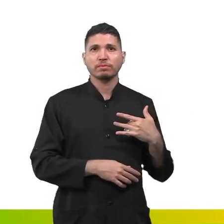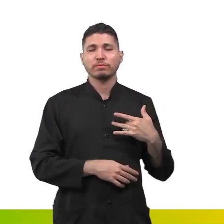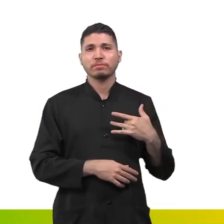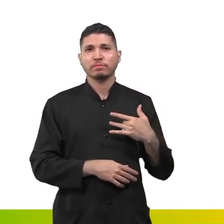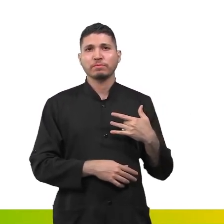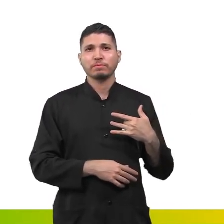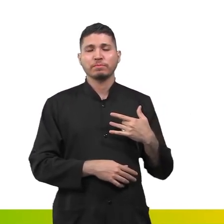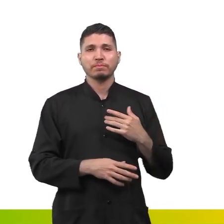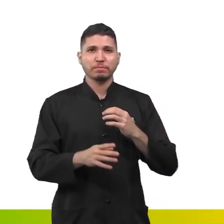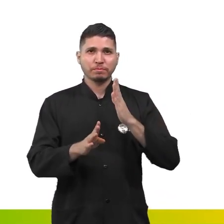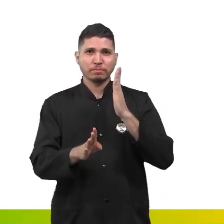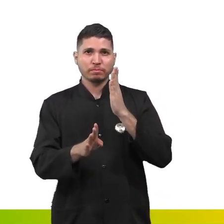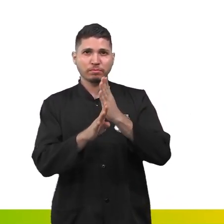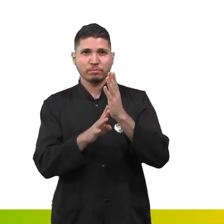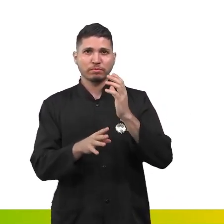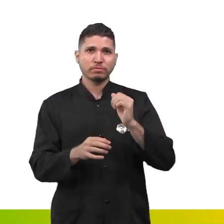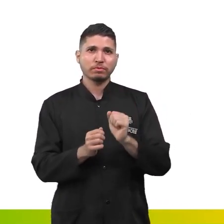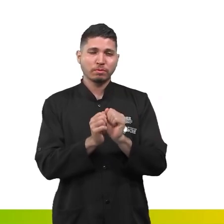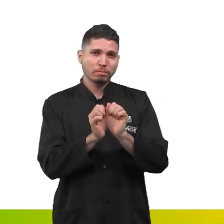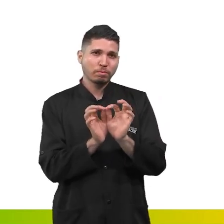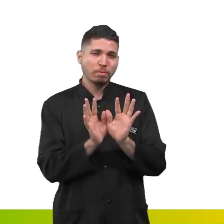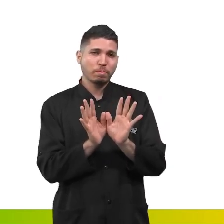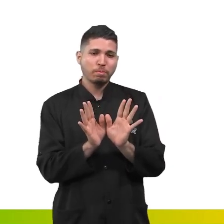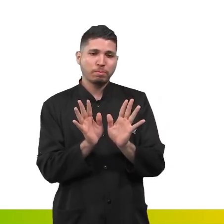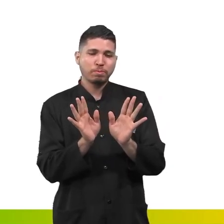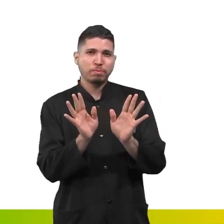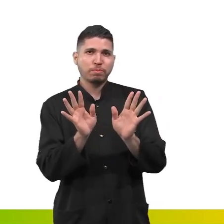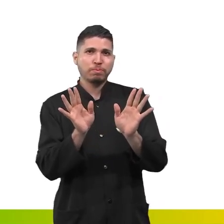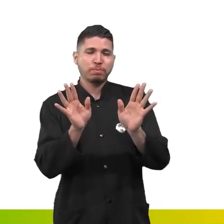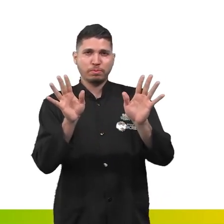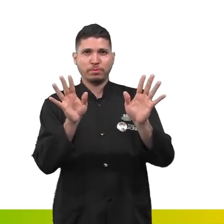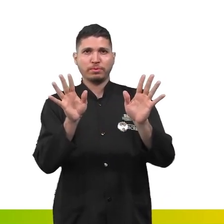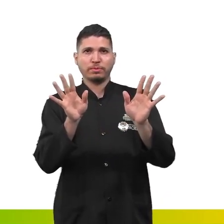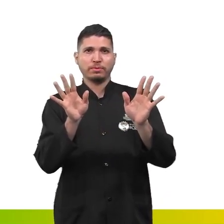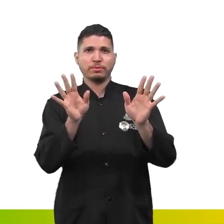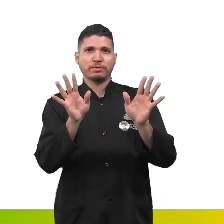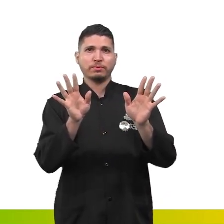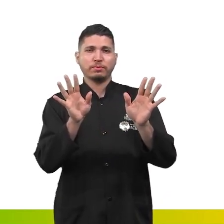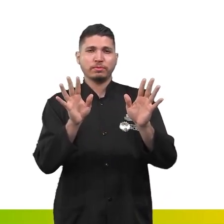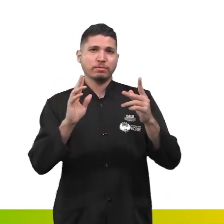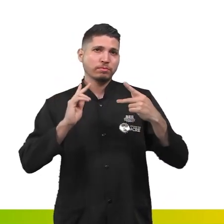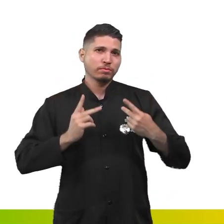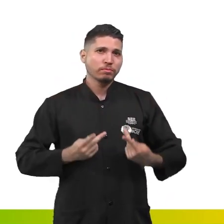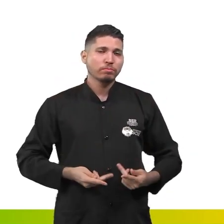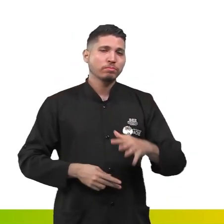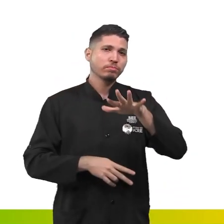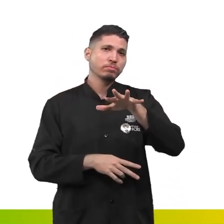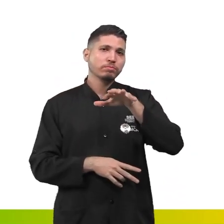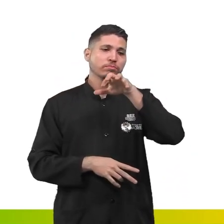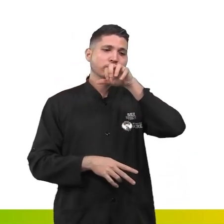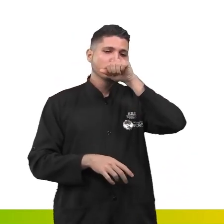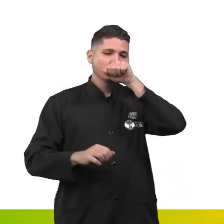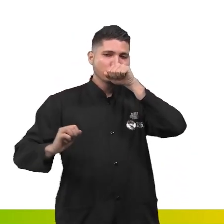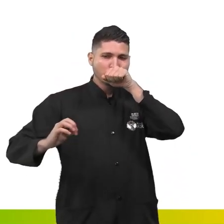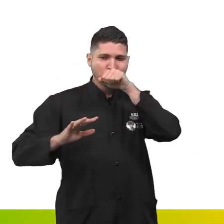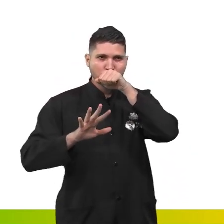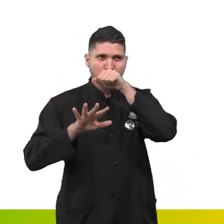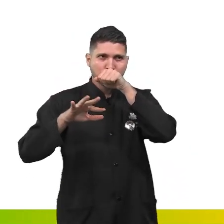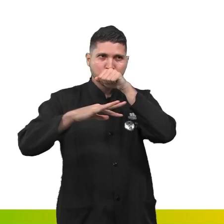principalmente por conta da fumaça. A fumaça que o ser humano respira causa,